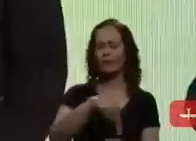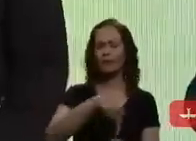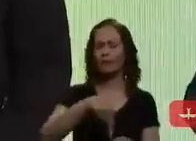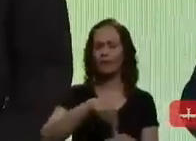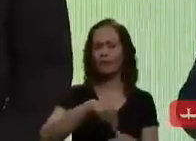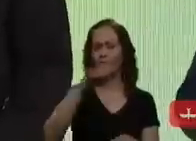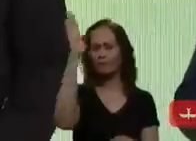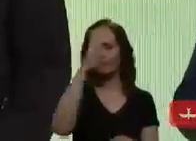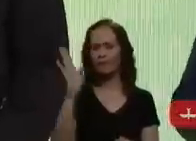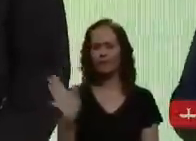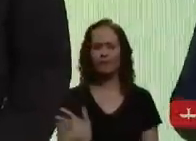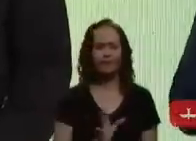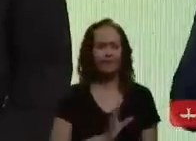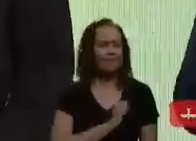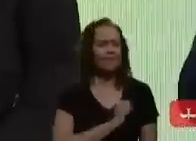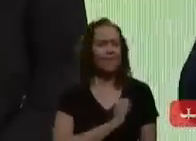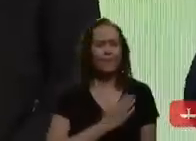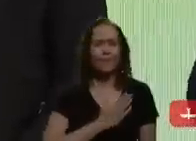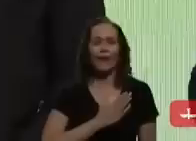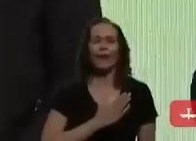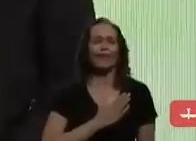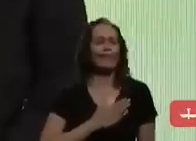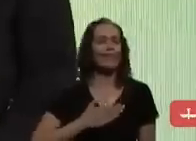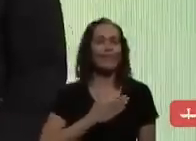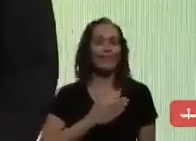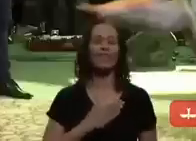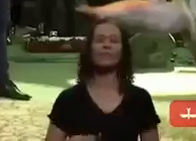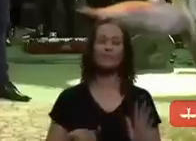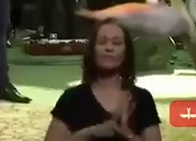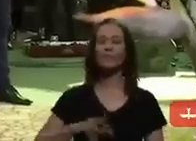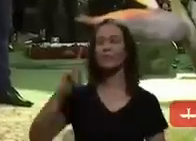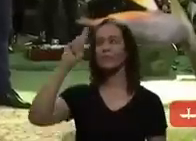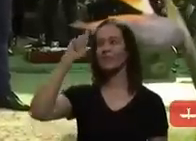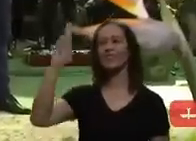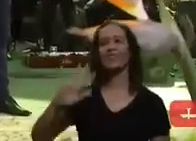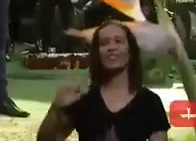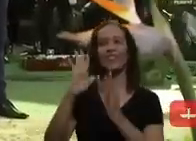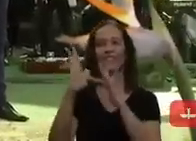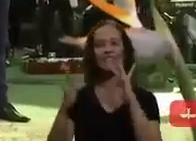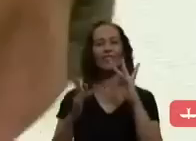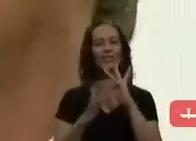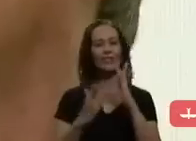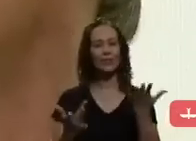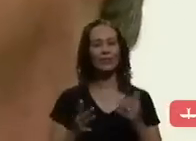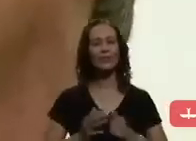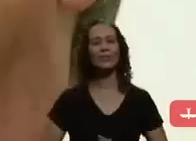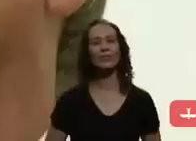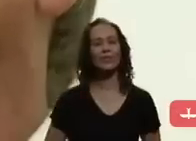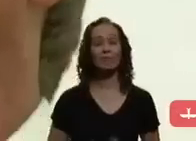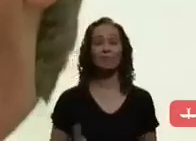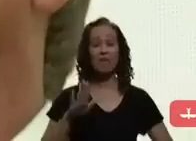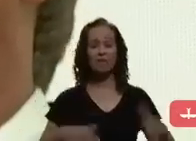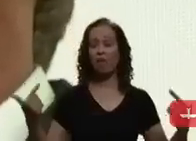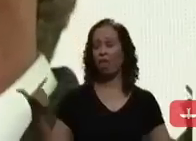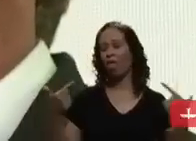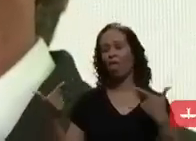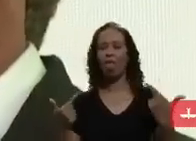Amada, tão querida, ela é do Senhor Jesus. Podem me chamar de